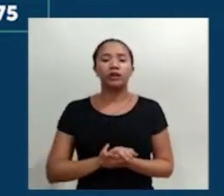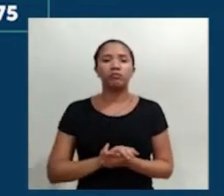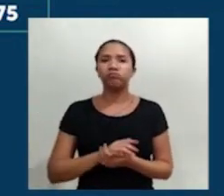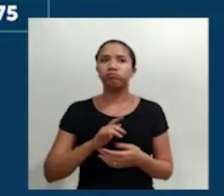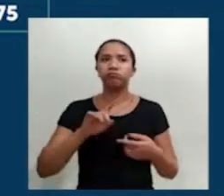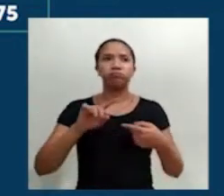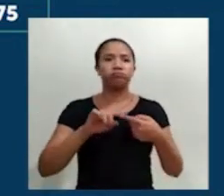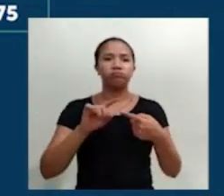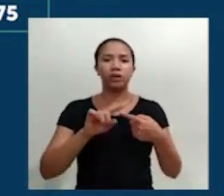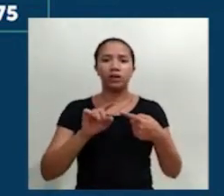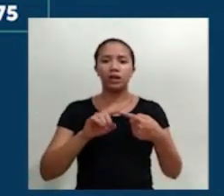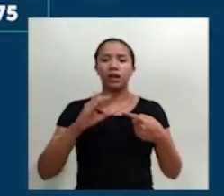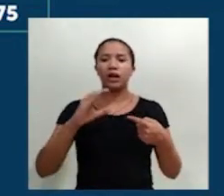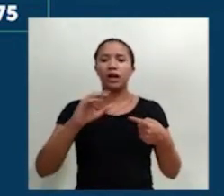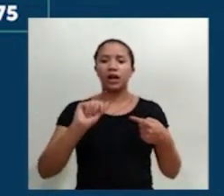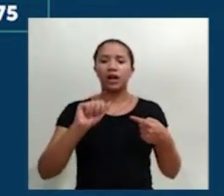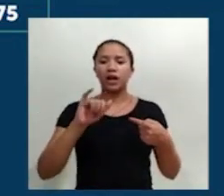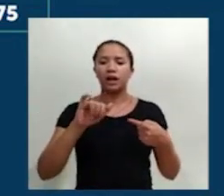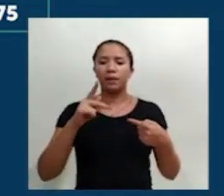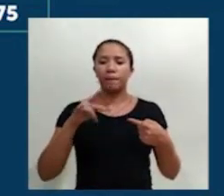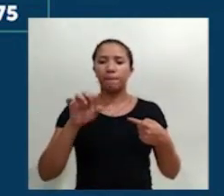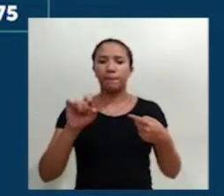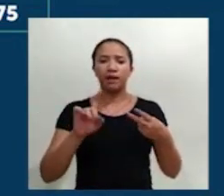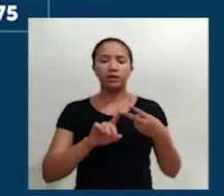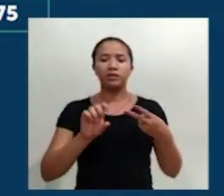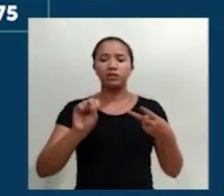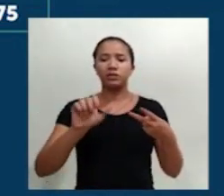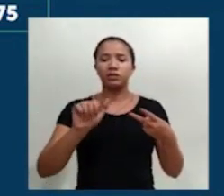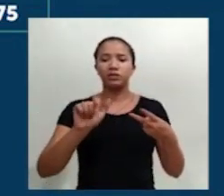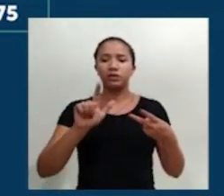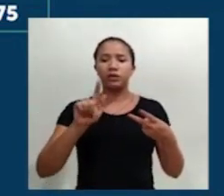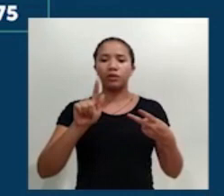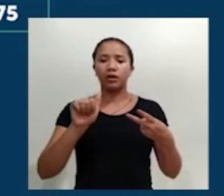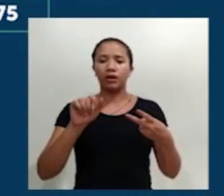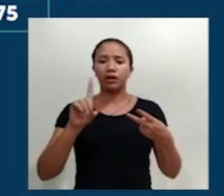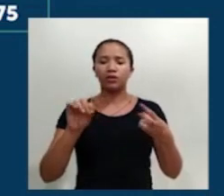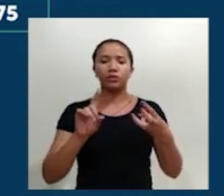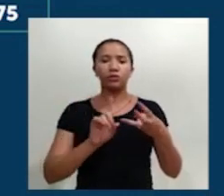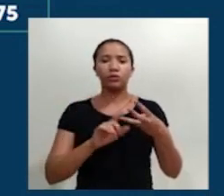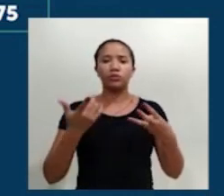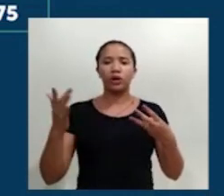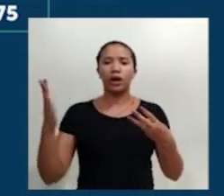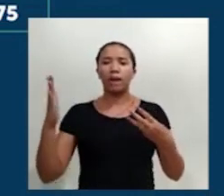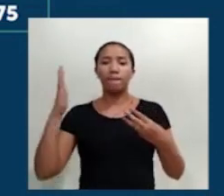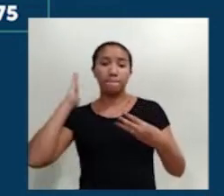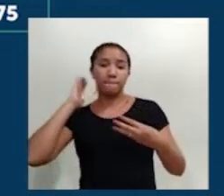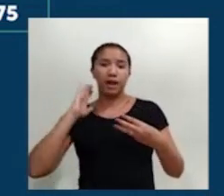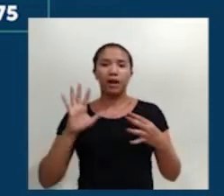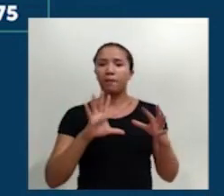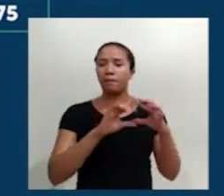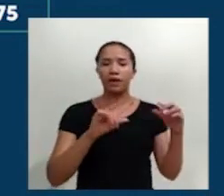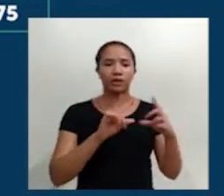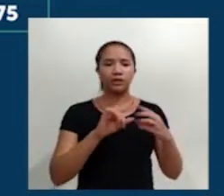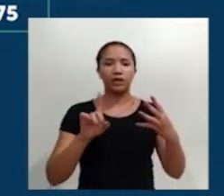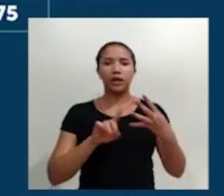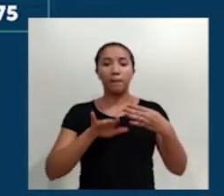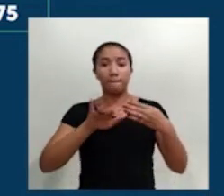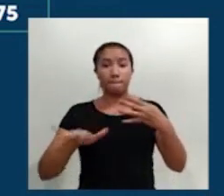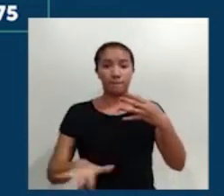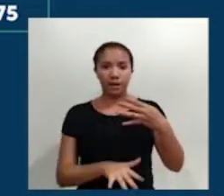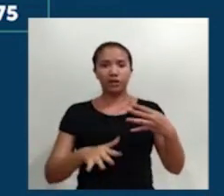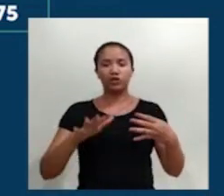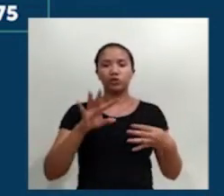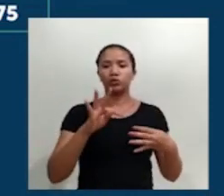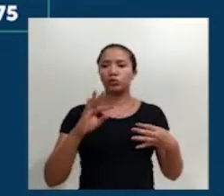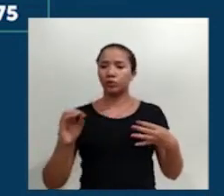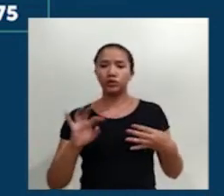tanto a região do Caetés, a região do Salgado, a região da Belém Brasília, do Baixo Tocantins, a região